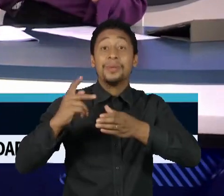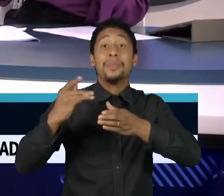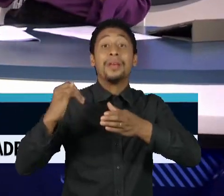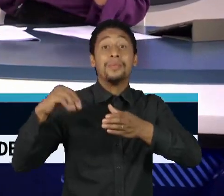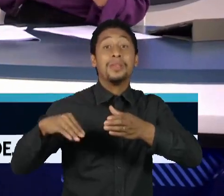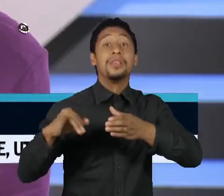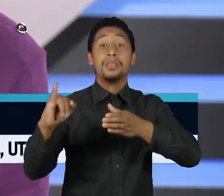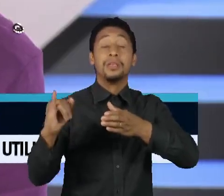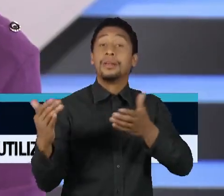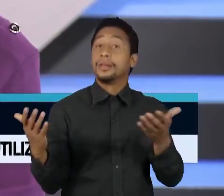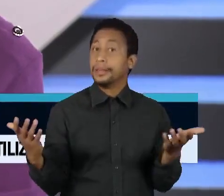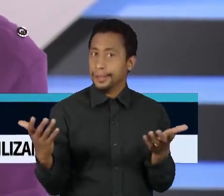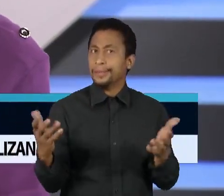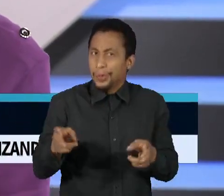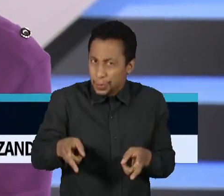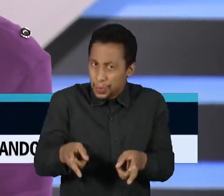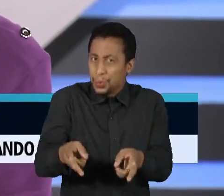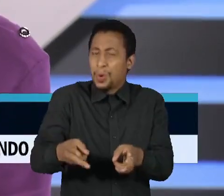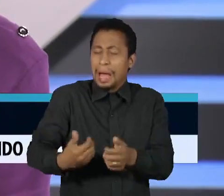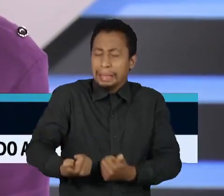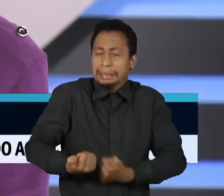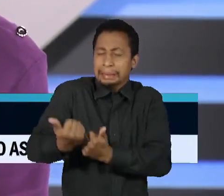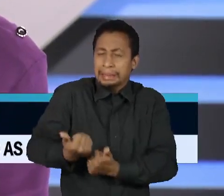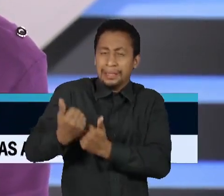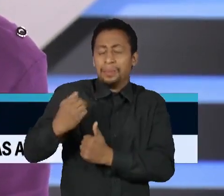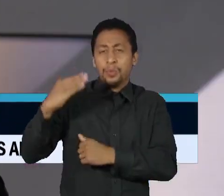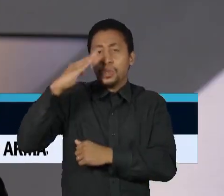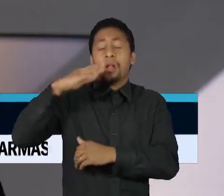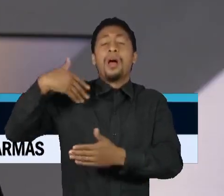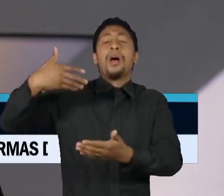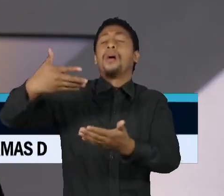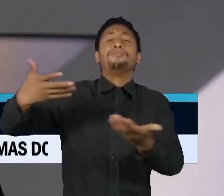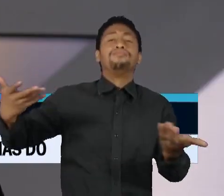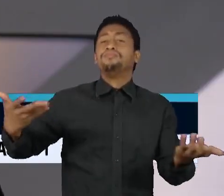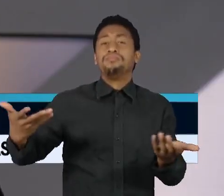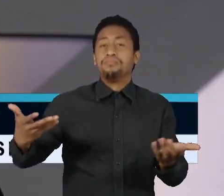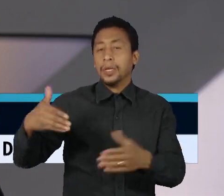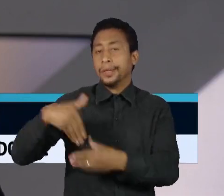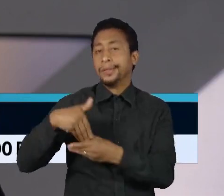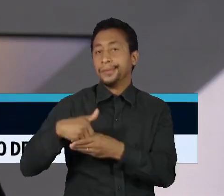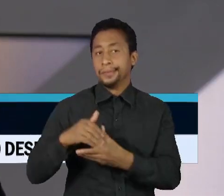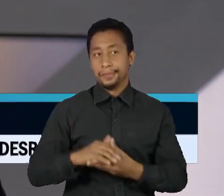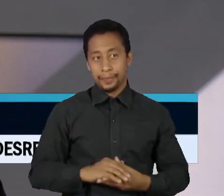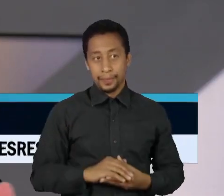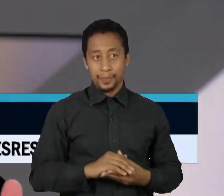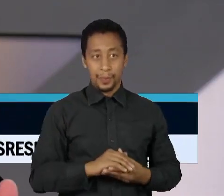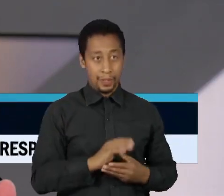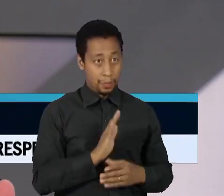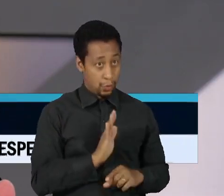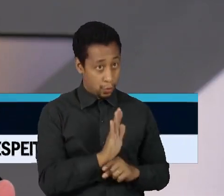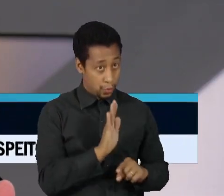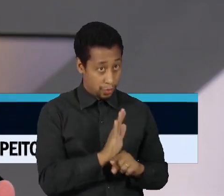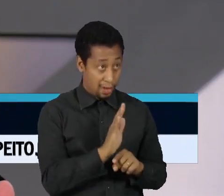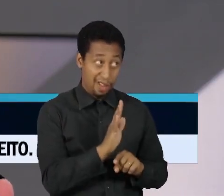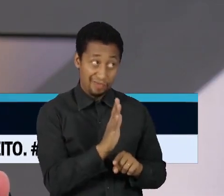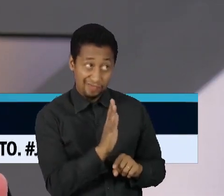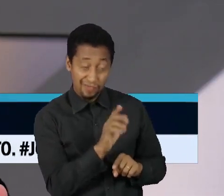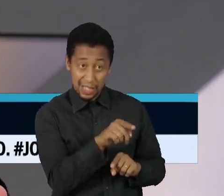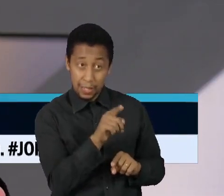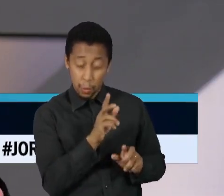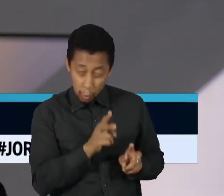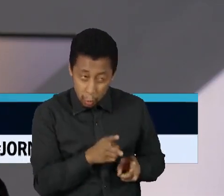bolsonaro até o próximo ciclo ele bom você vai ajudar a manter a força ou não se los Fatos